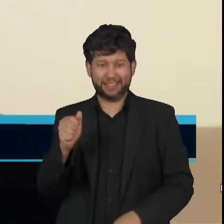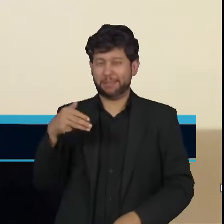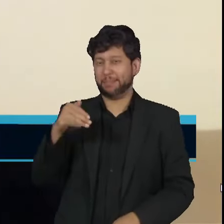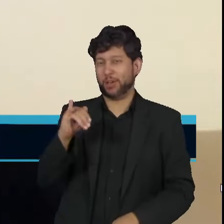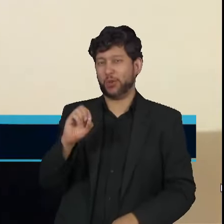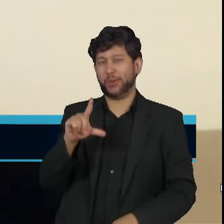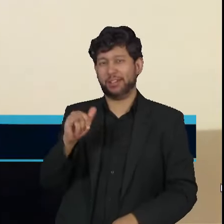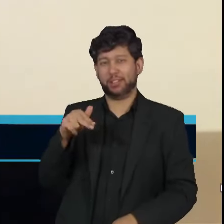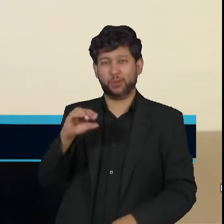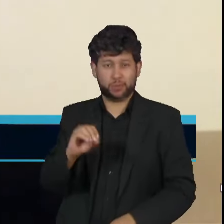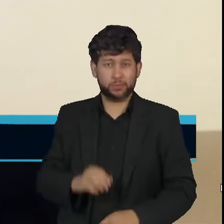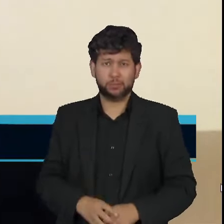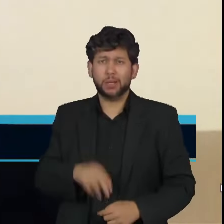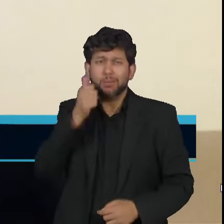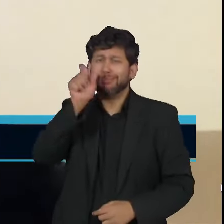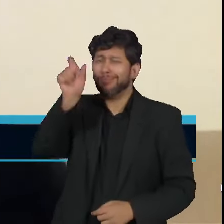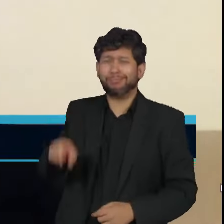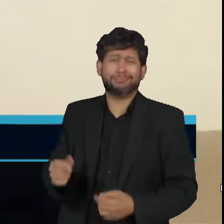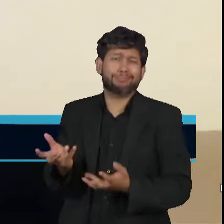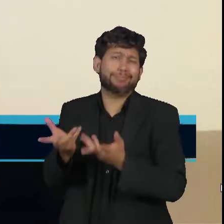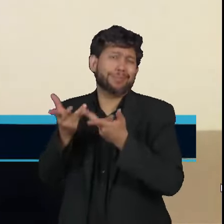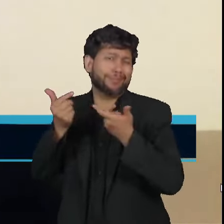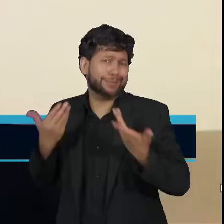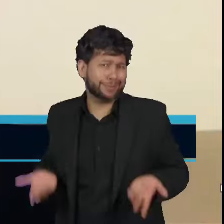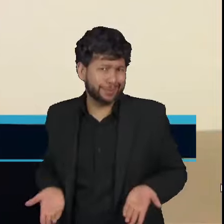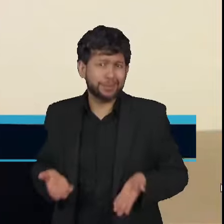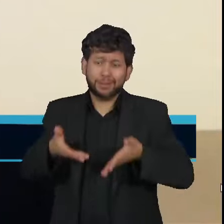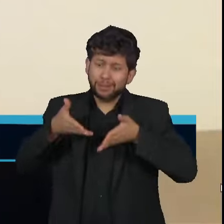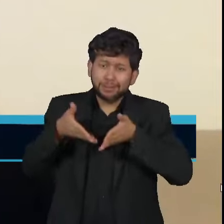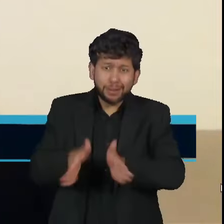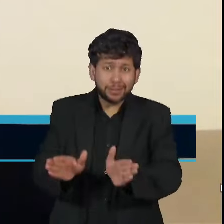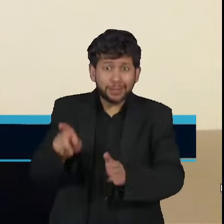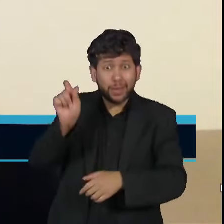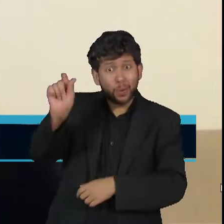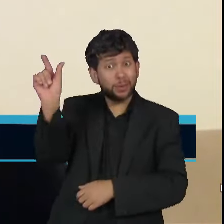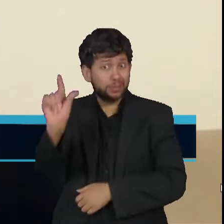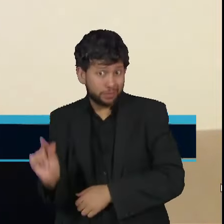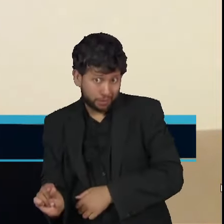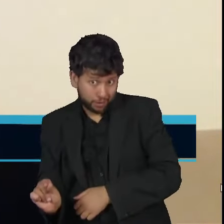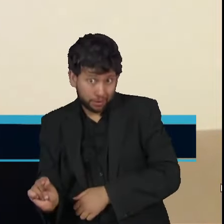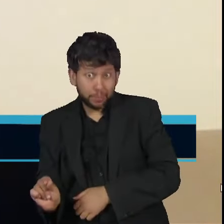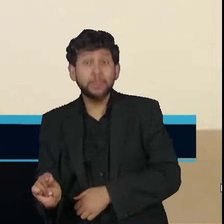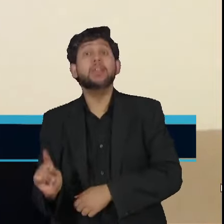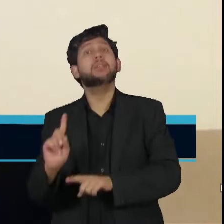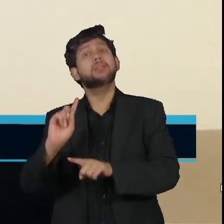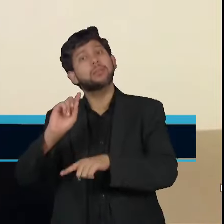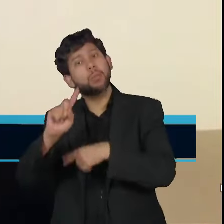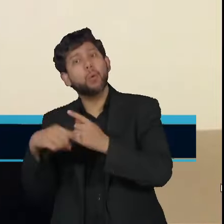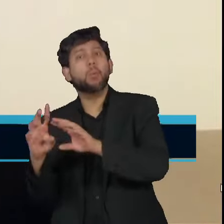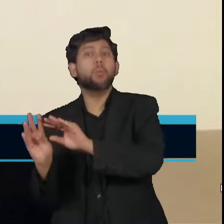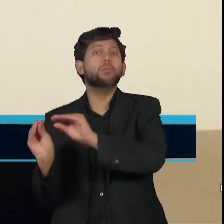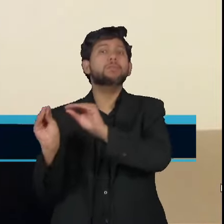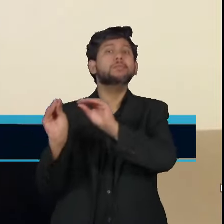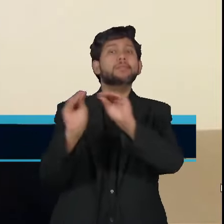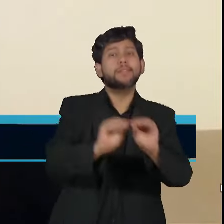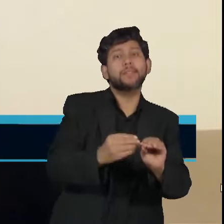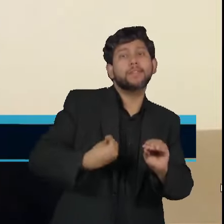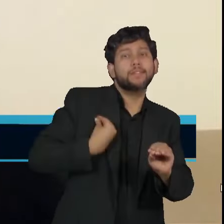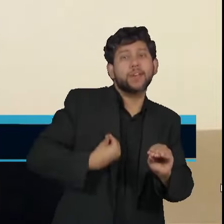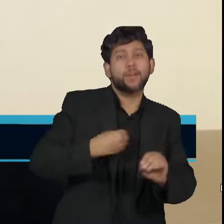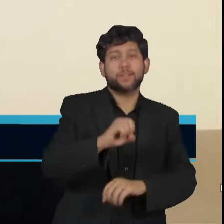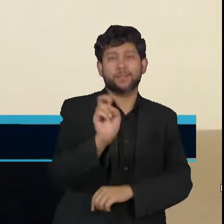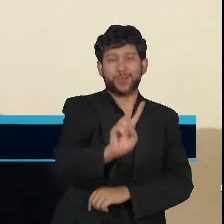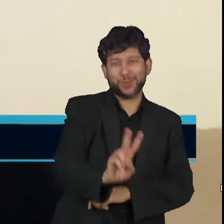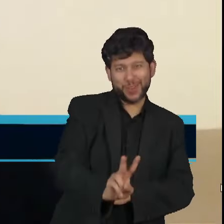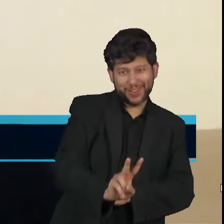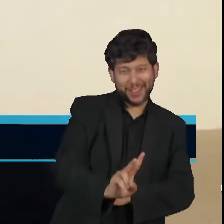extraordinária que é Ana Maria Maiolino nascida aqui na Itália depois viveu alguns anos na Venezuela né